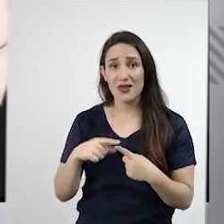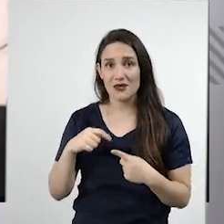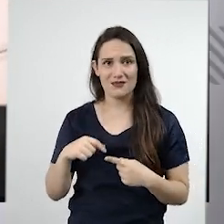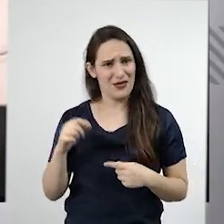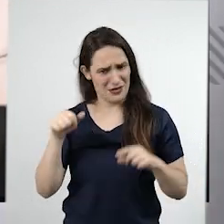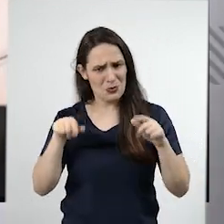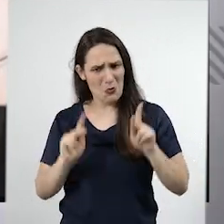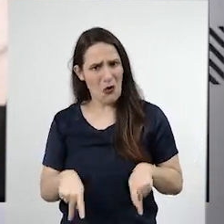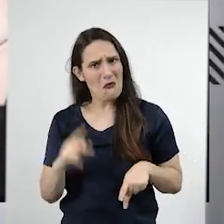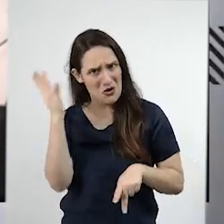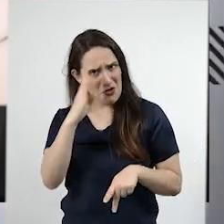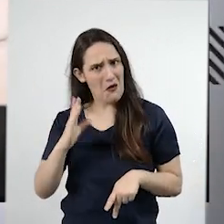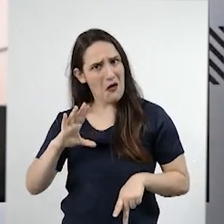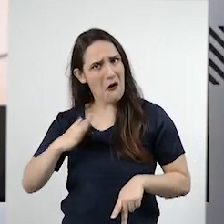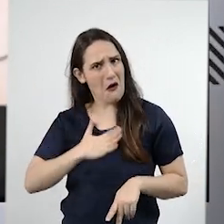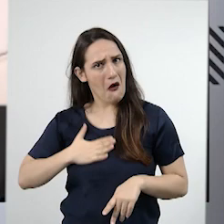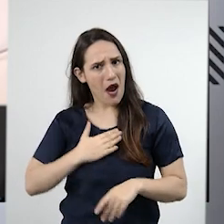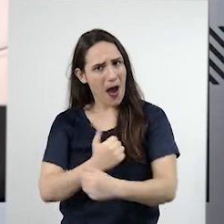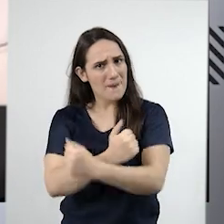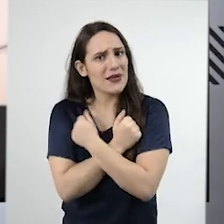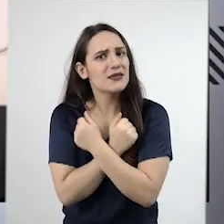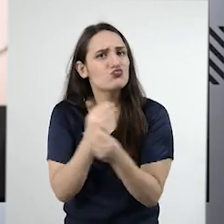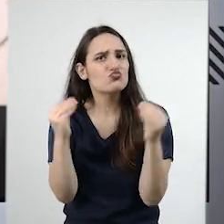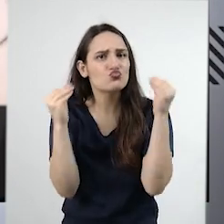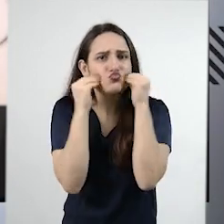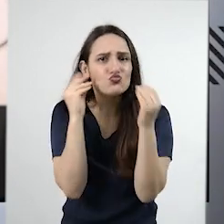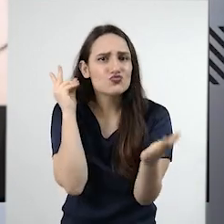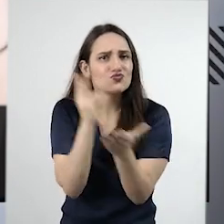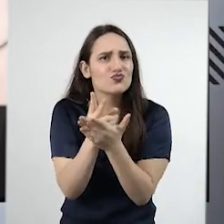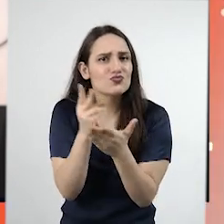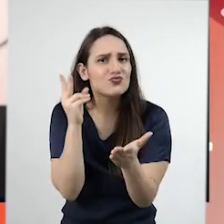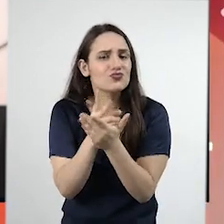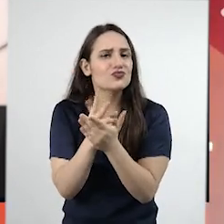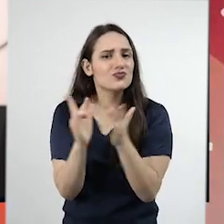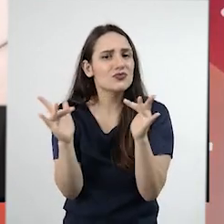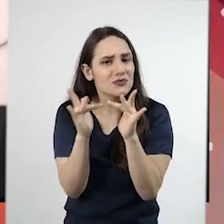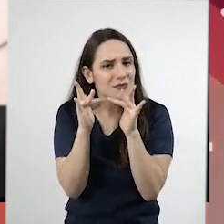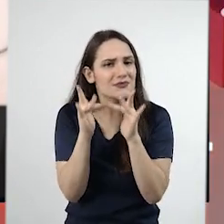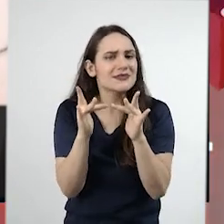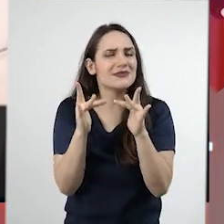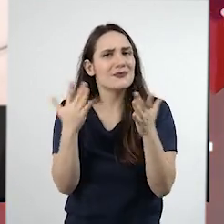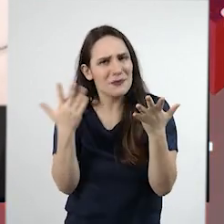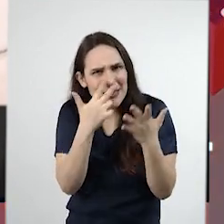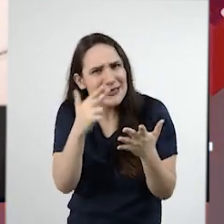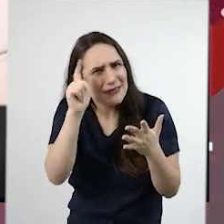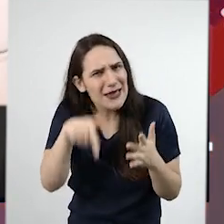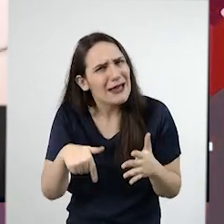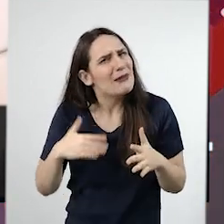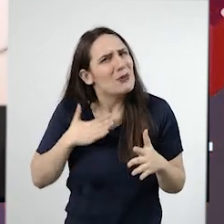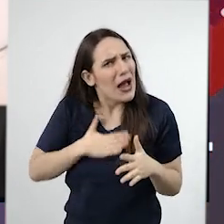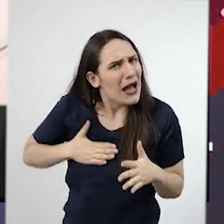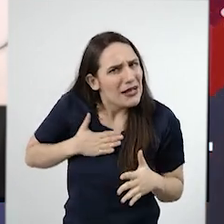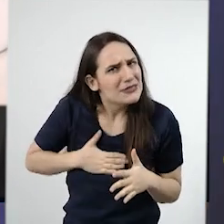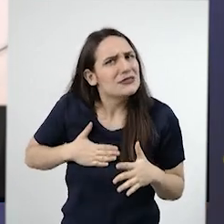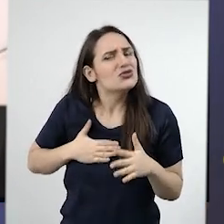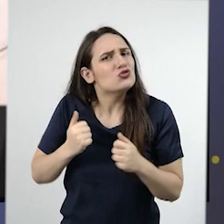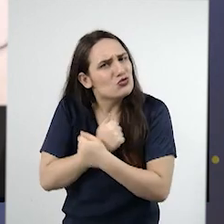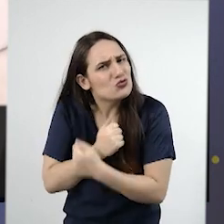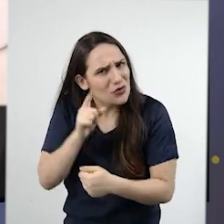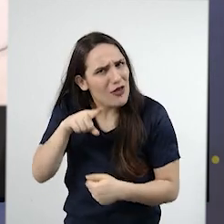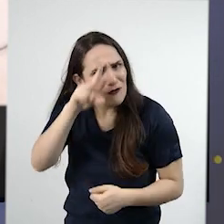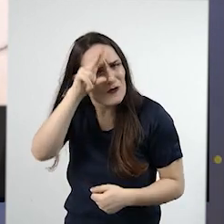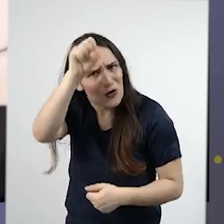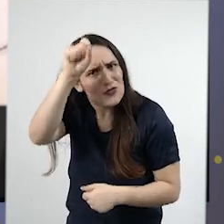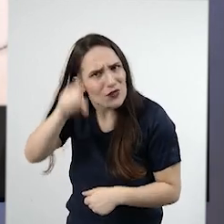né? O brasileiro gosta de abraçar e de beijar, todo mundo gosta dessa situação do calor humano, né? A gente tem essa característica